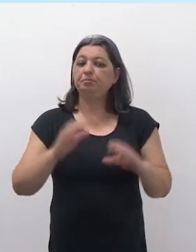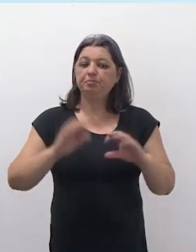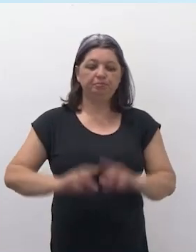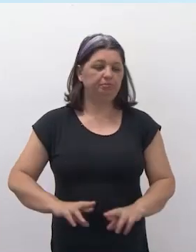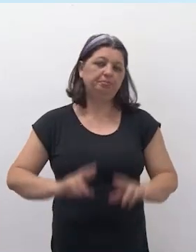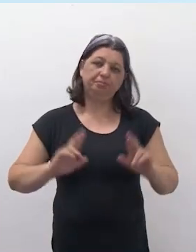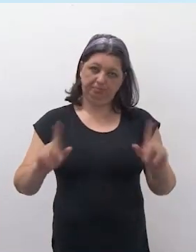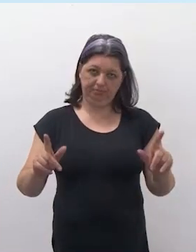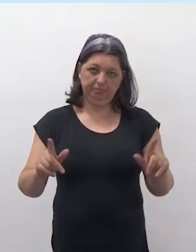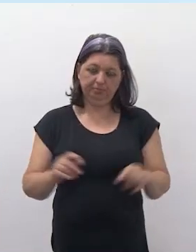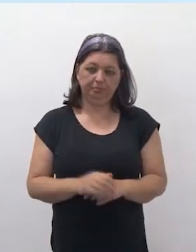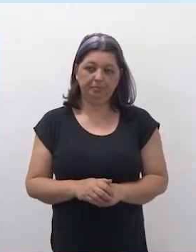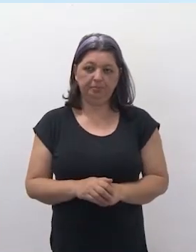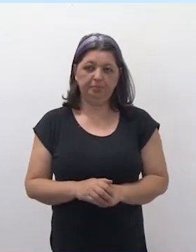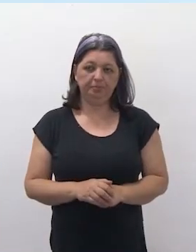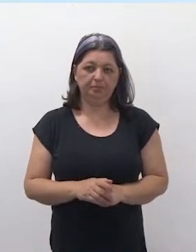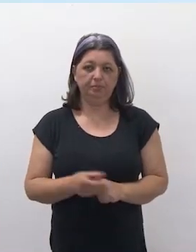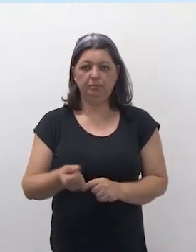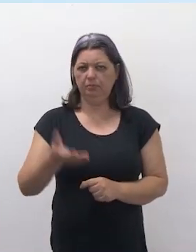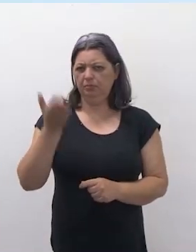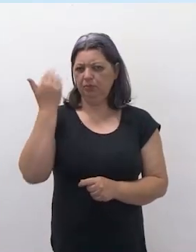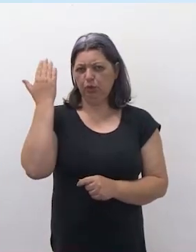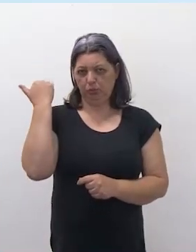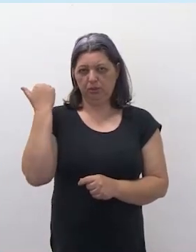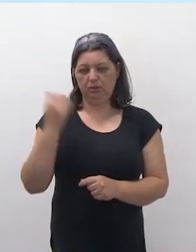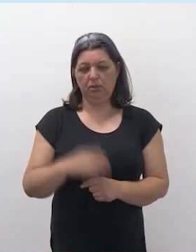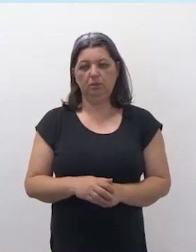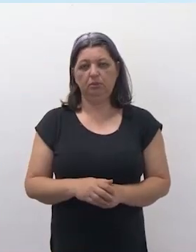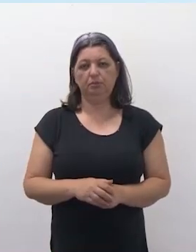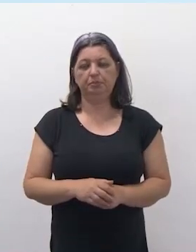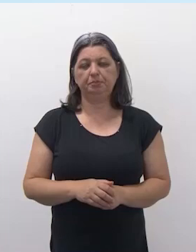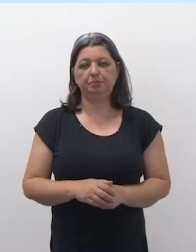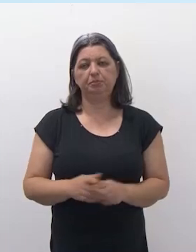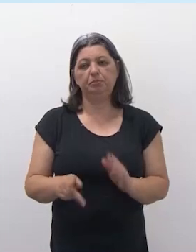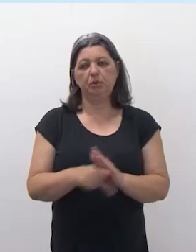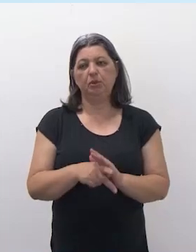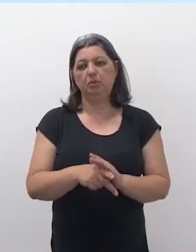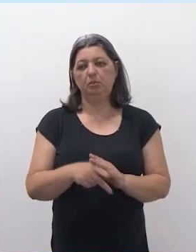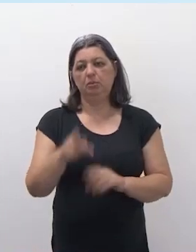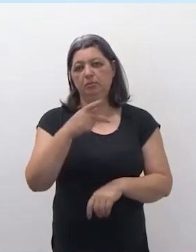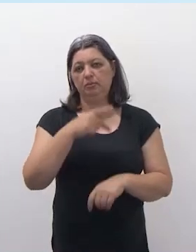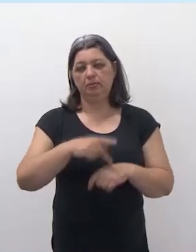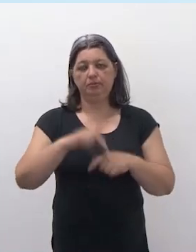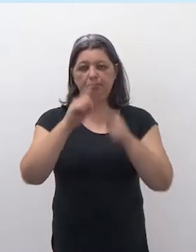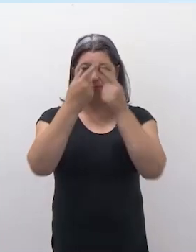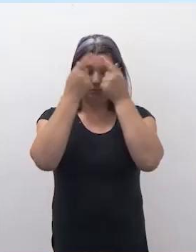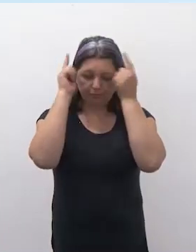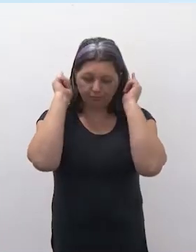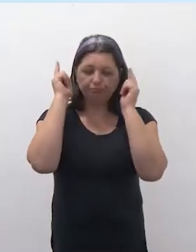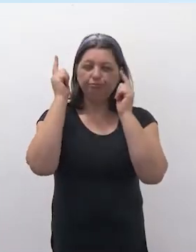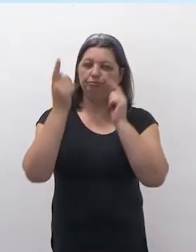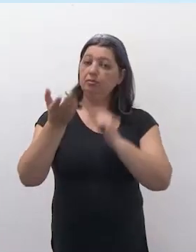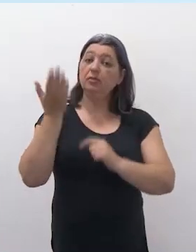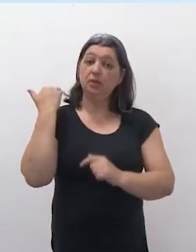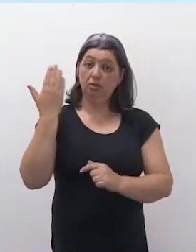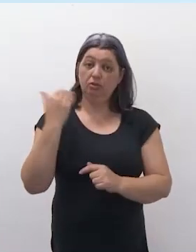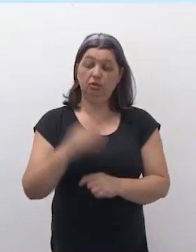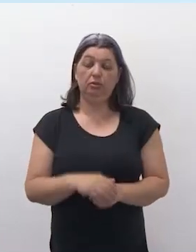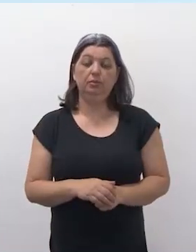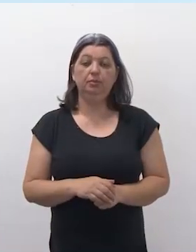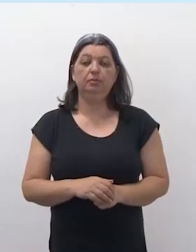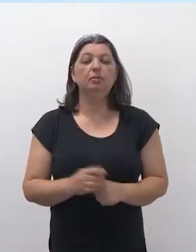muito diferente da cidadania que existiu na Grécia Antiga, né? Estou falando da Antiguidade agora. Então, agora,